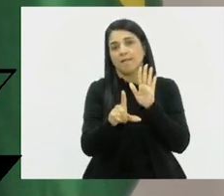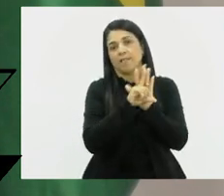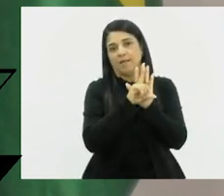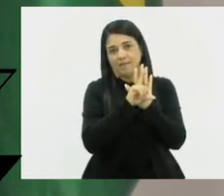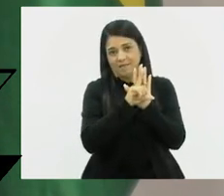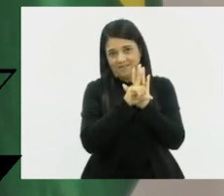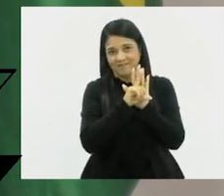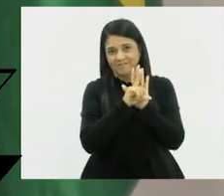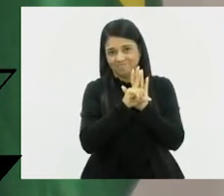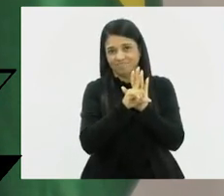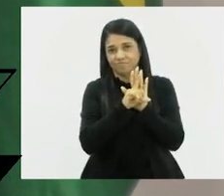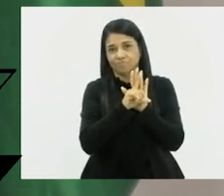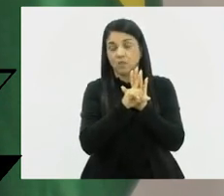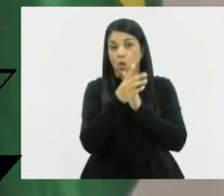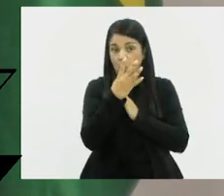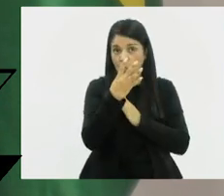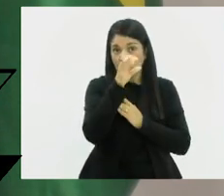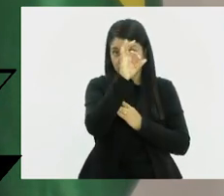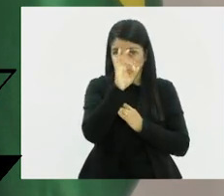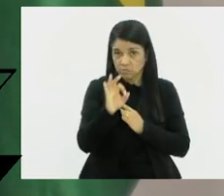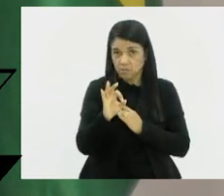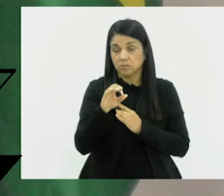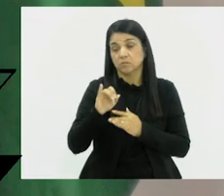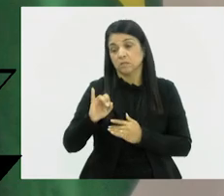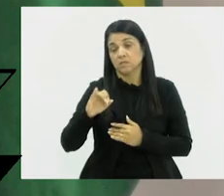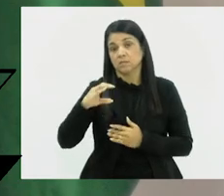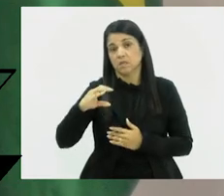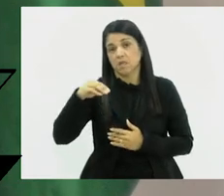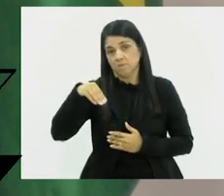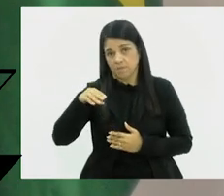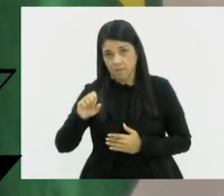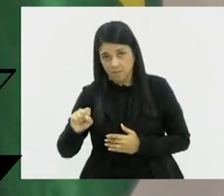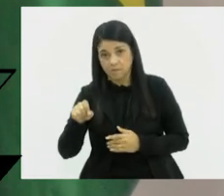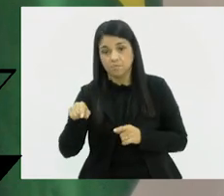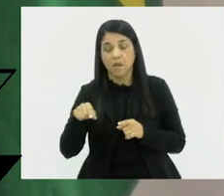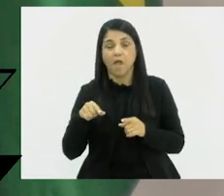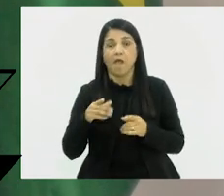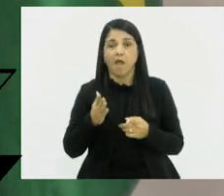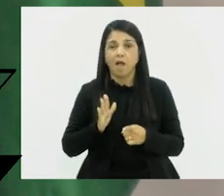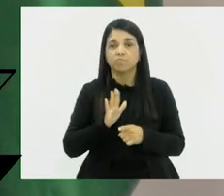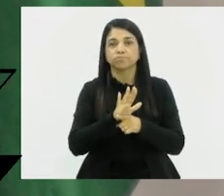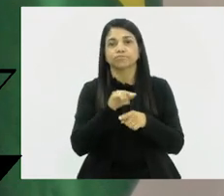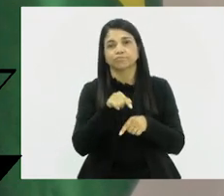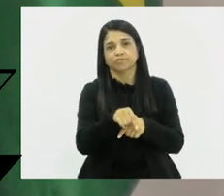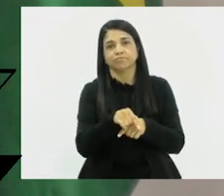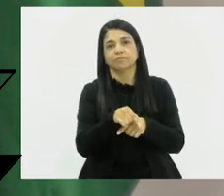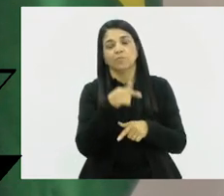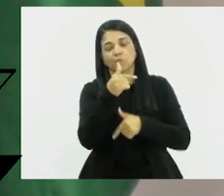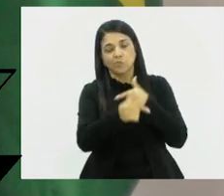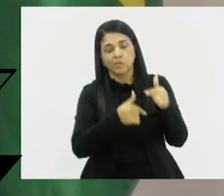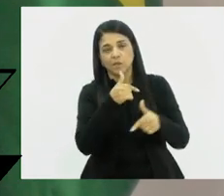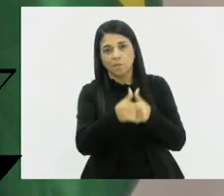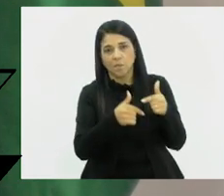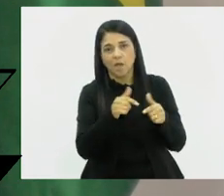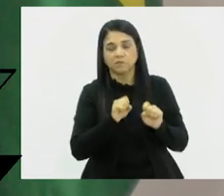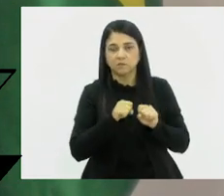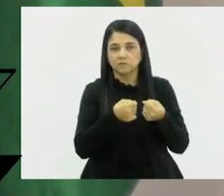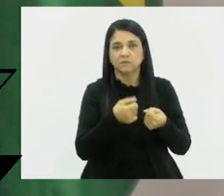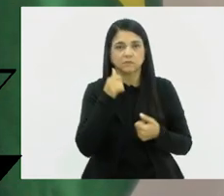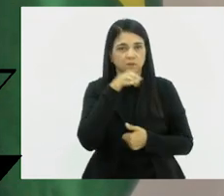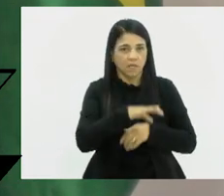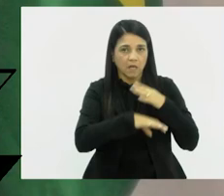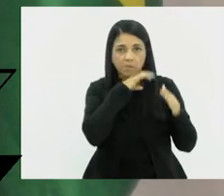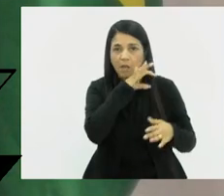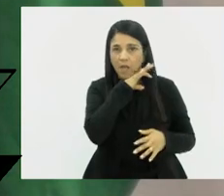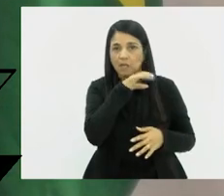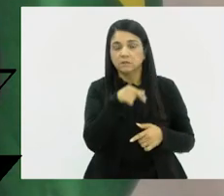a mesma cota de 4% da lei do ICMS para poder fomentar ali o seu trabalho na defesa dos animais.